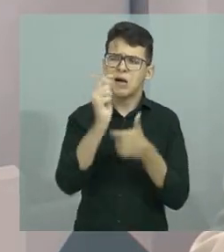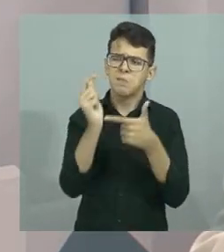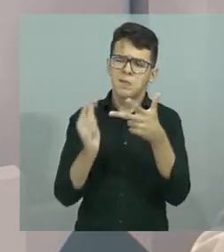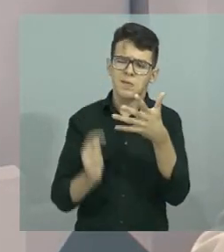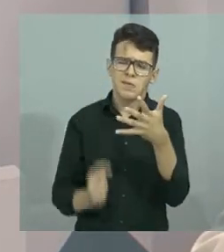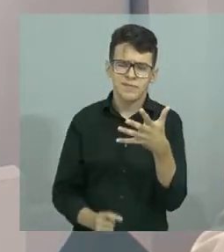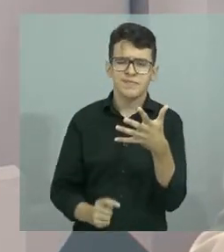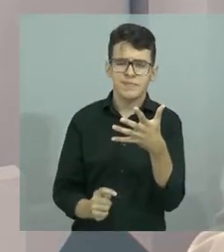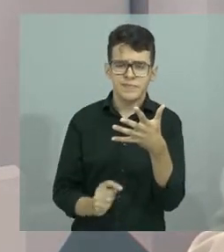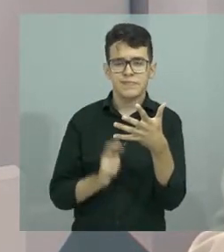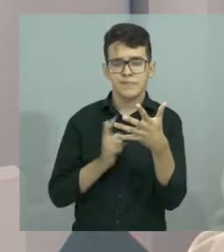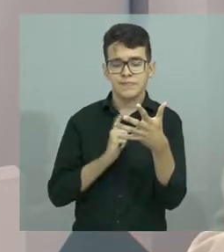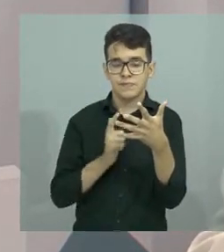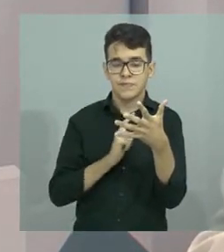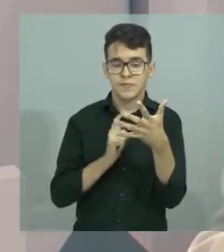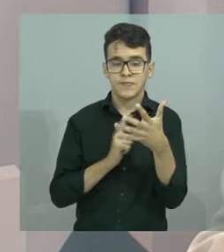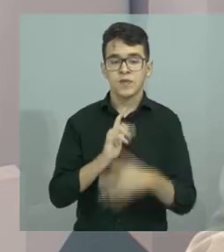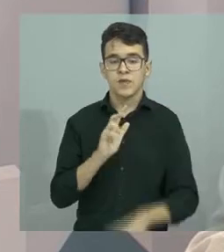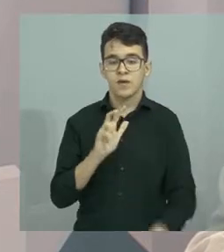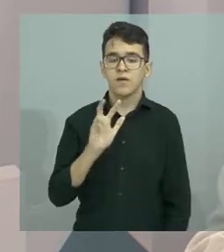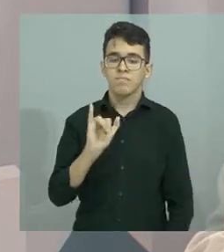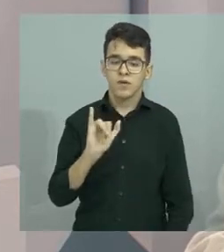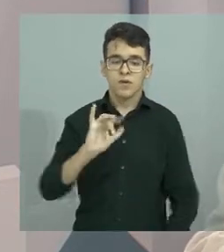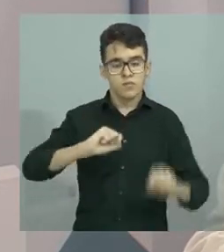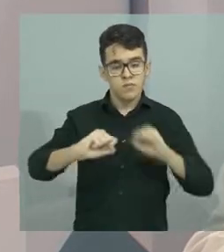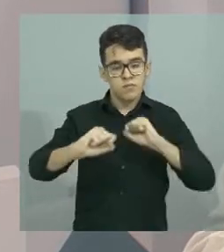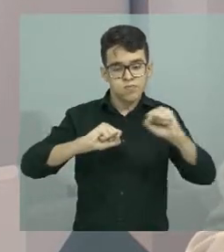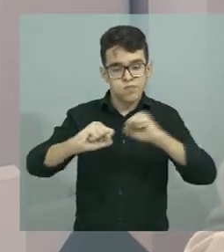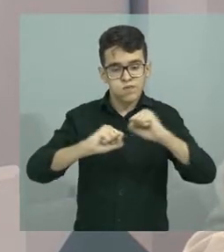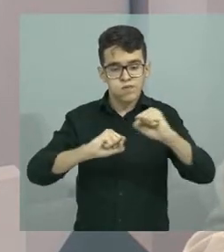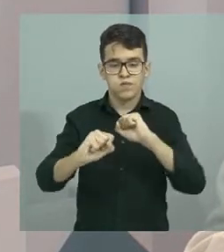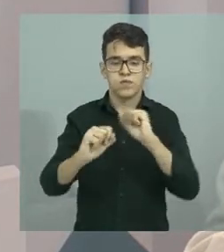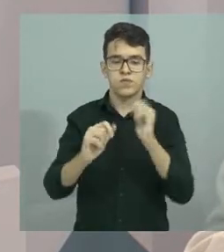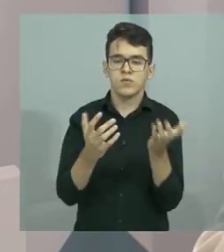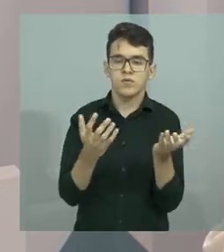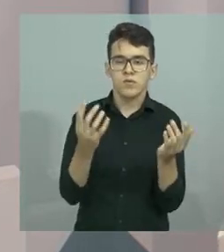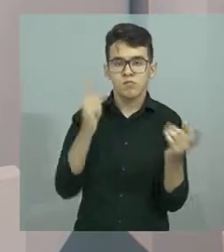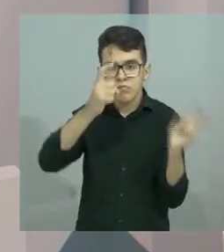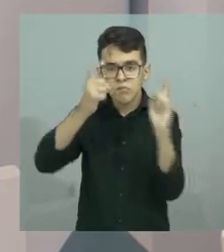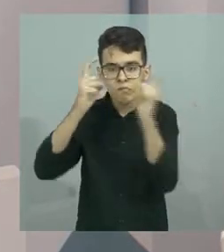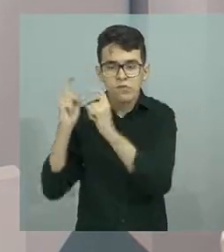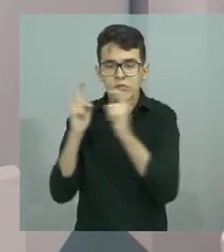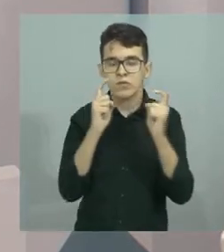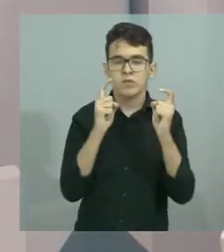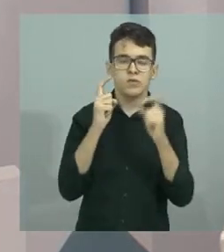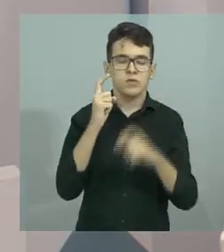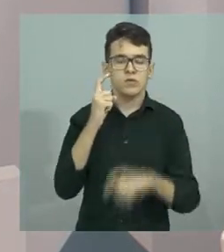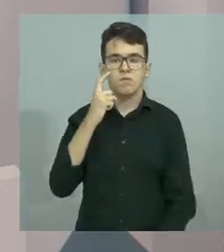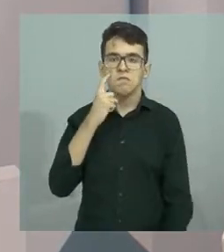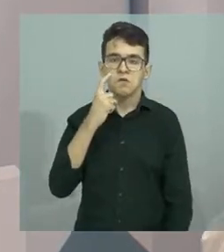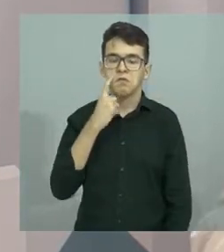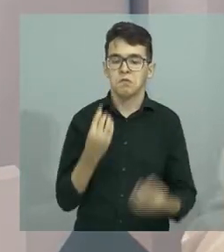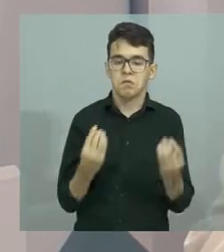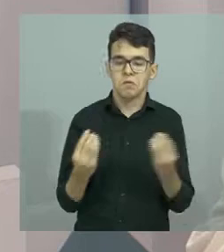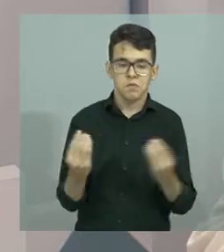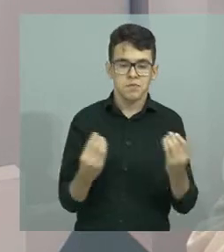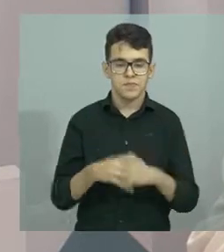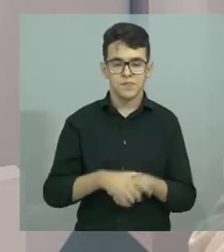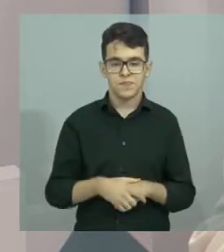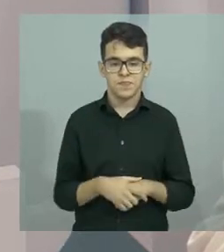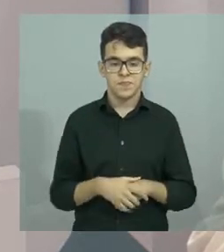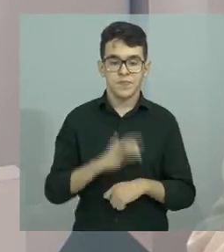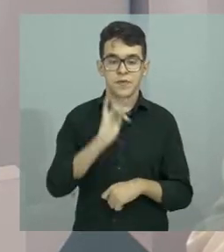amigo telespectador, que precisam de uma atenção mais especial, desde a tarifa, ao aumento de uma